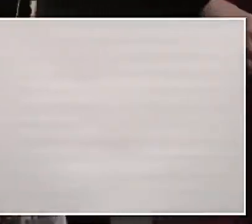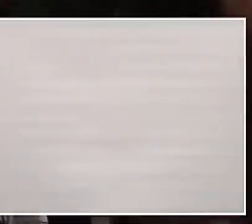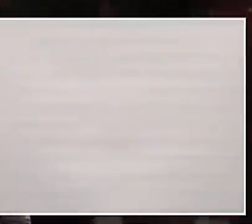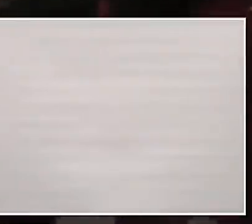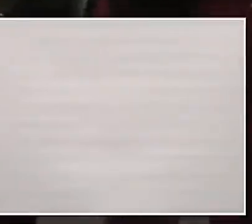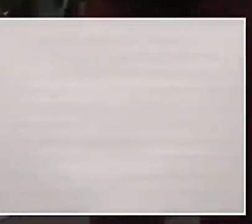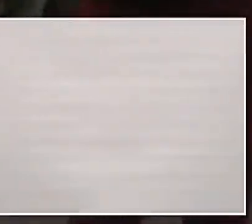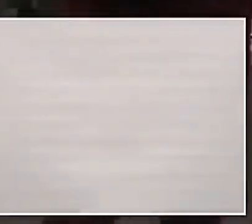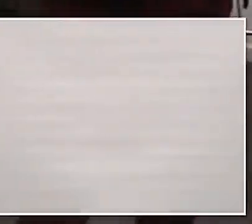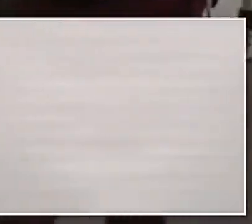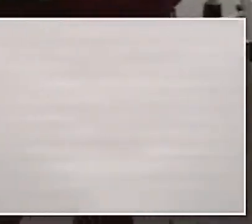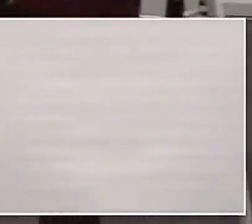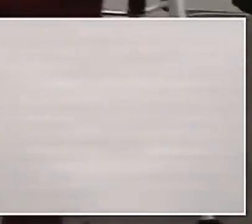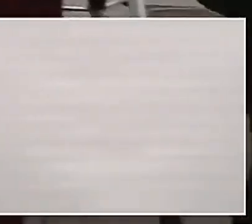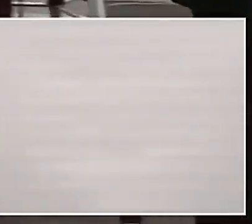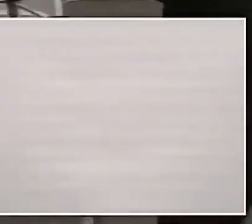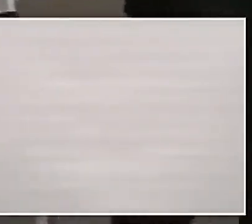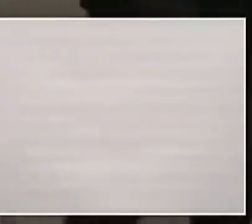pouco mais da dona Zelinda.